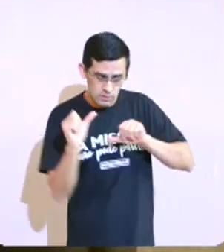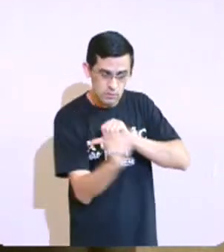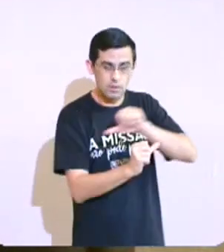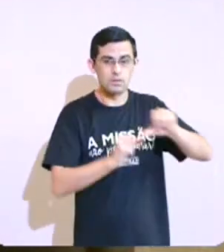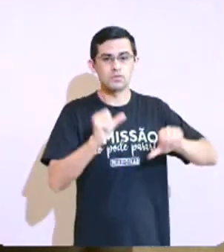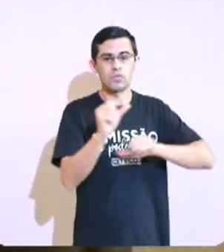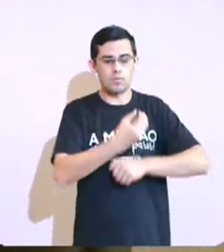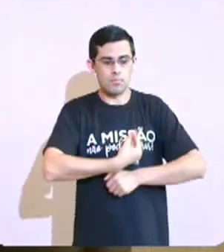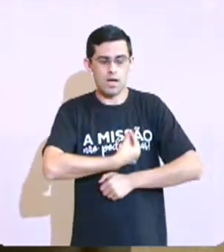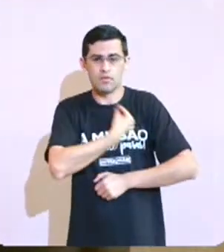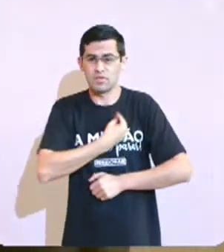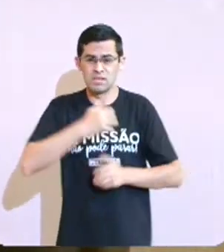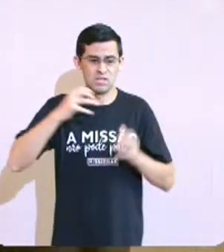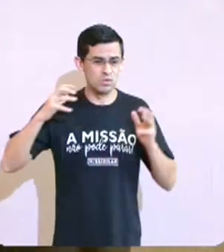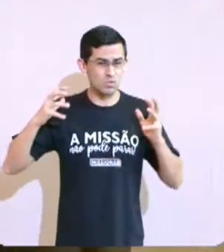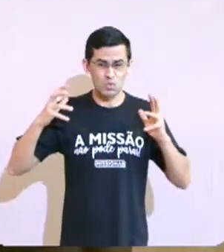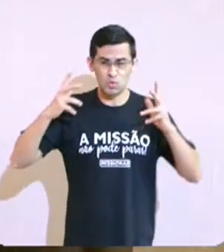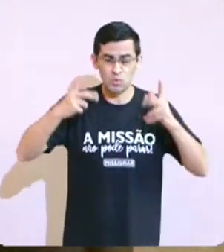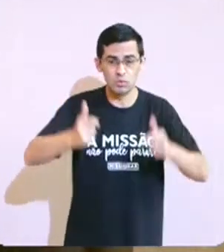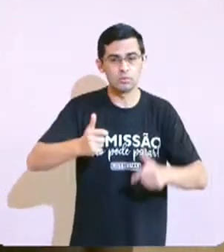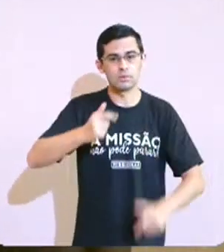vida total das pessoas.